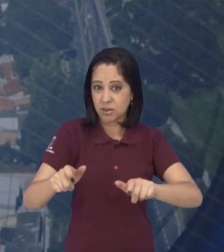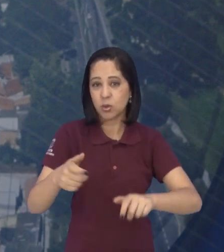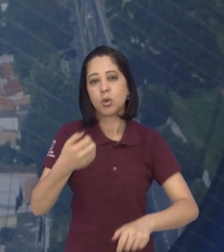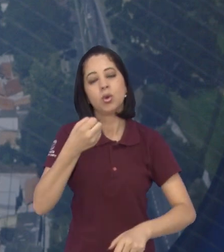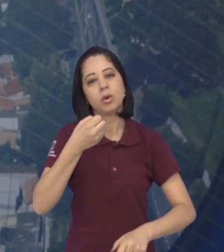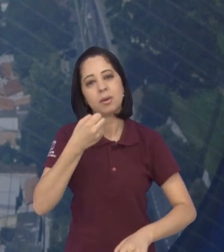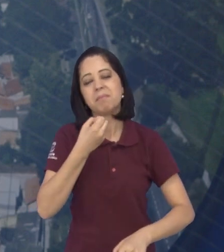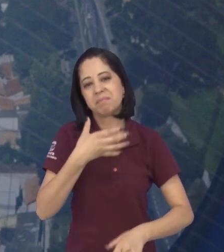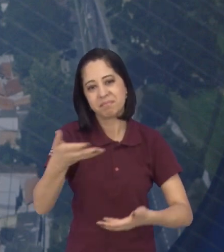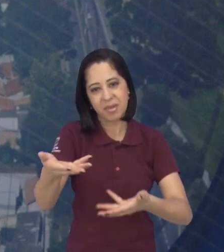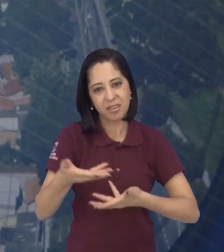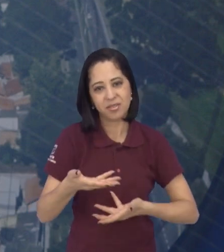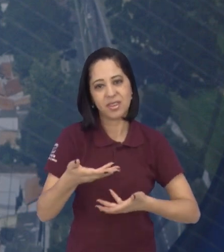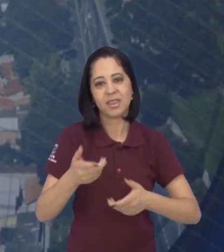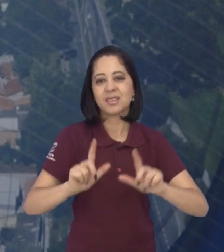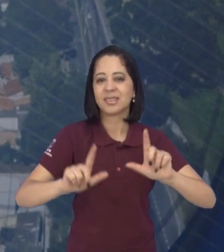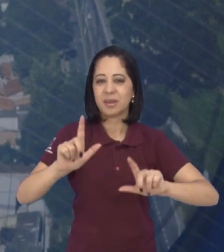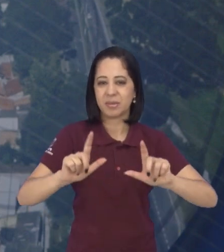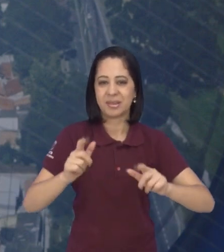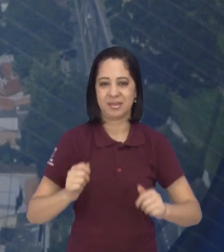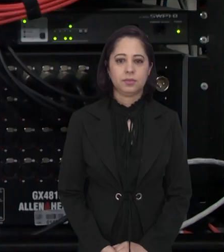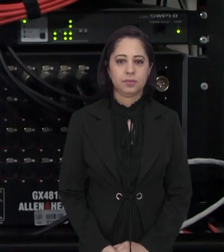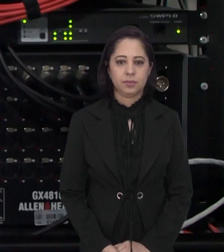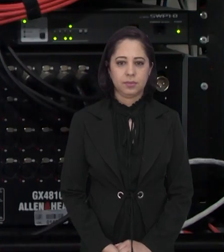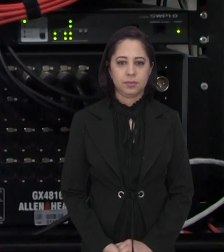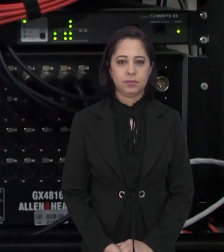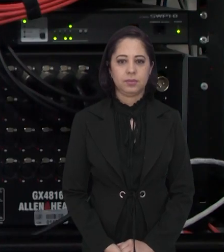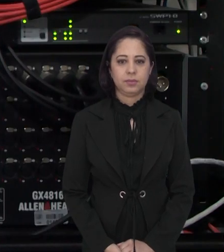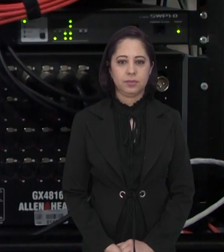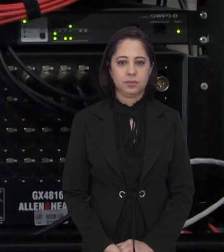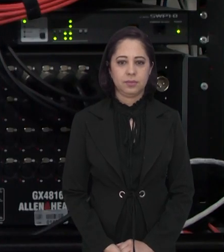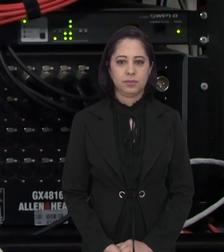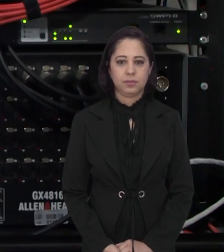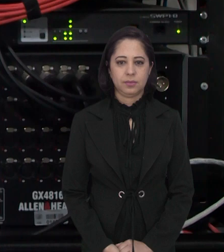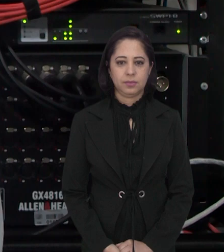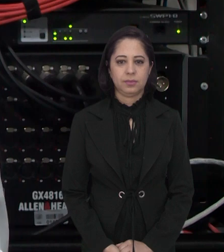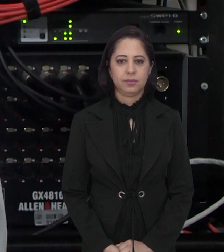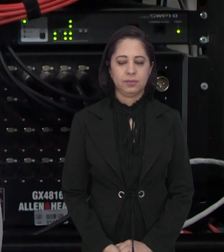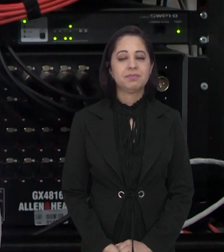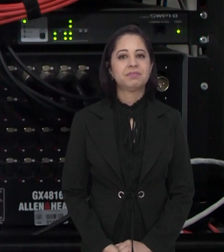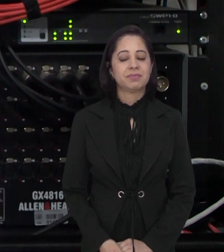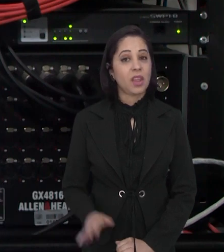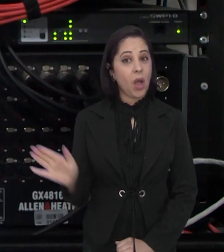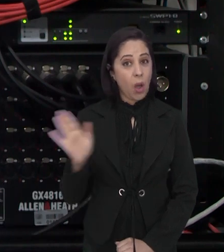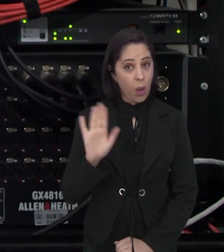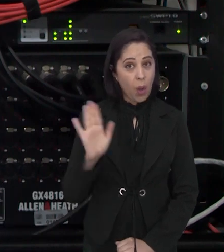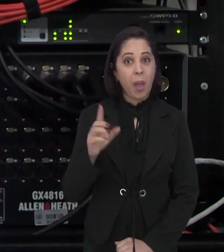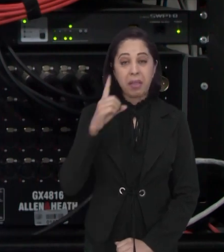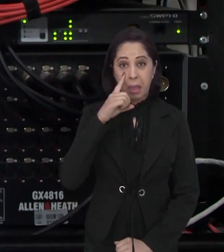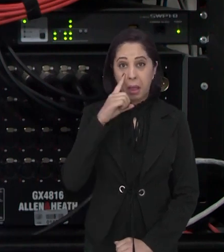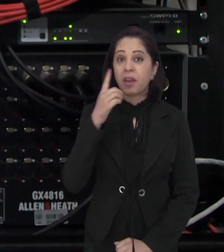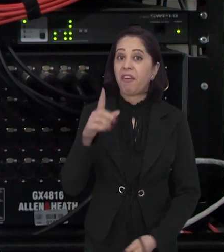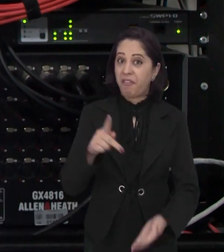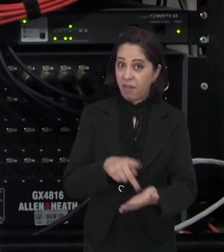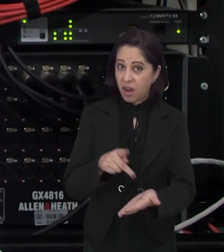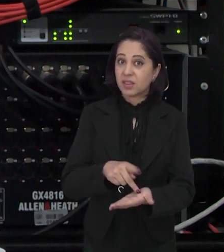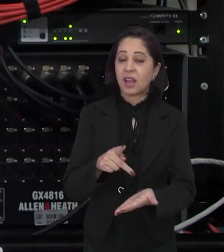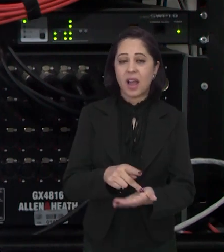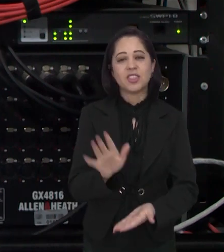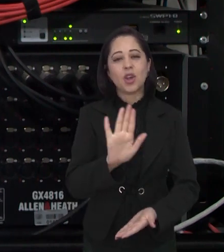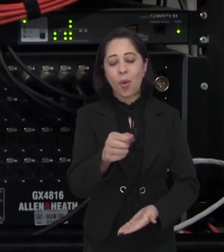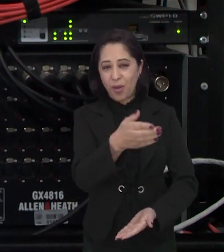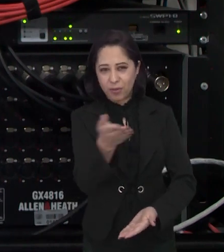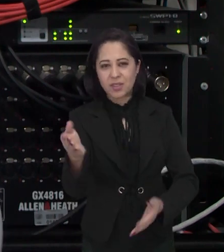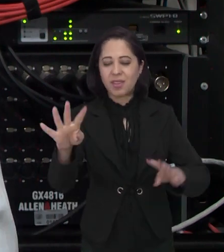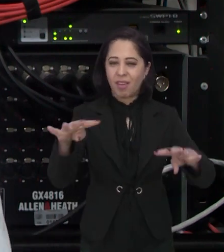vez muito bem-vinda ao Diálogos da Cidade. Oi, Dani, é isso mesmo. Oi também para você